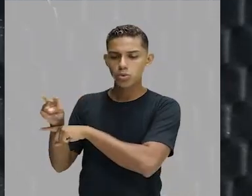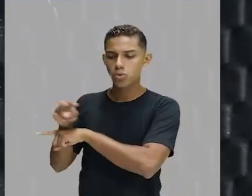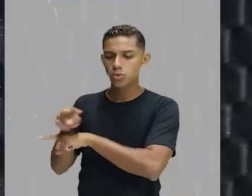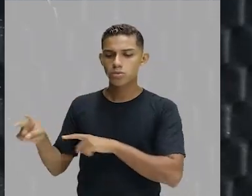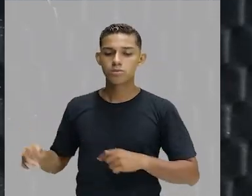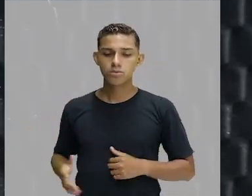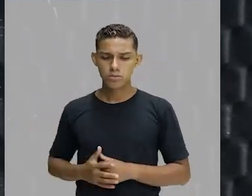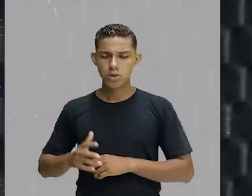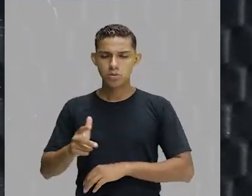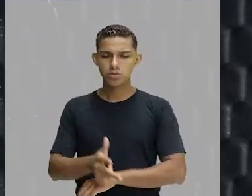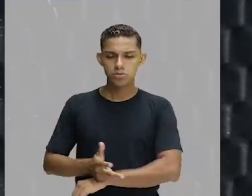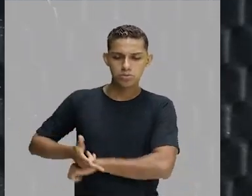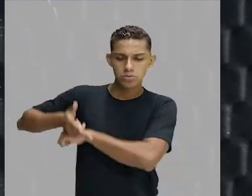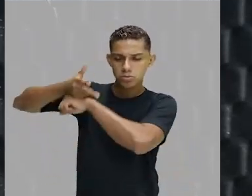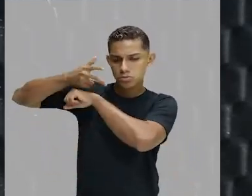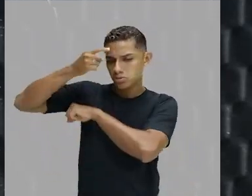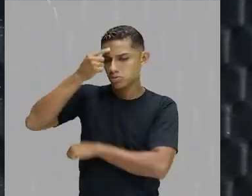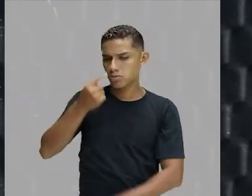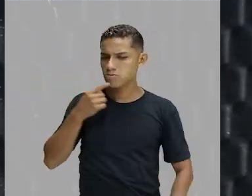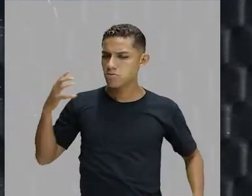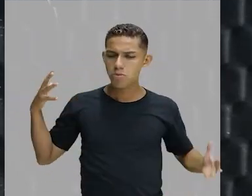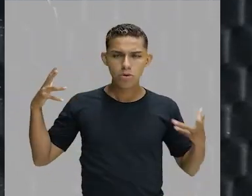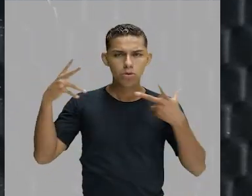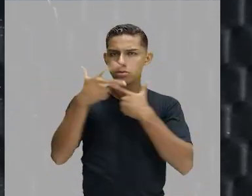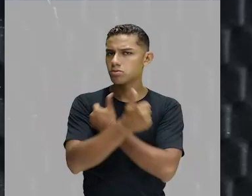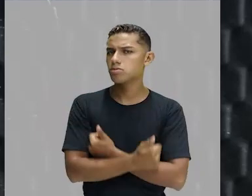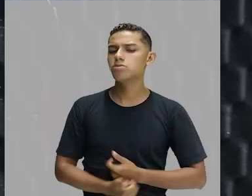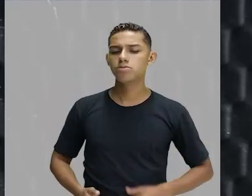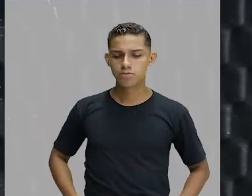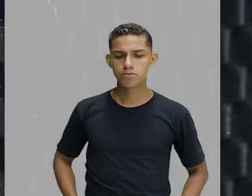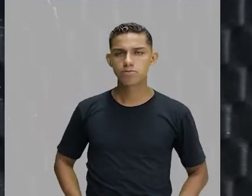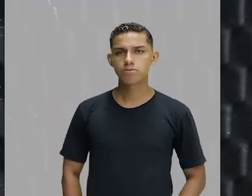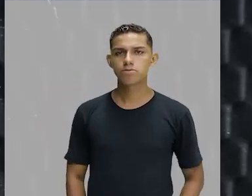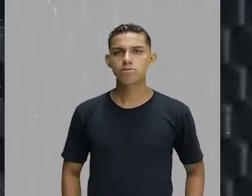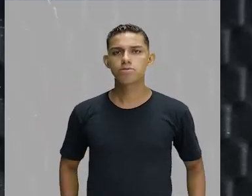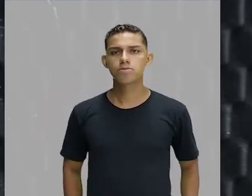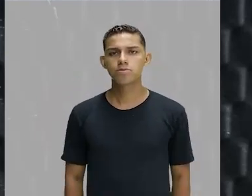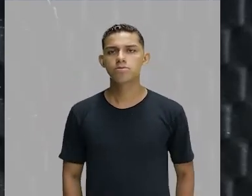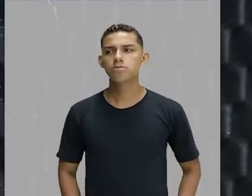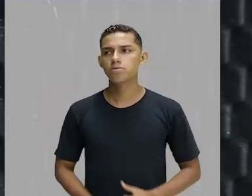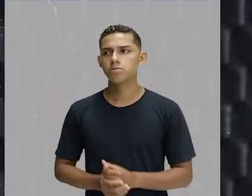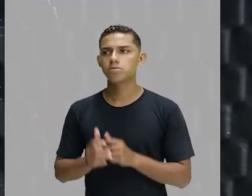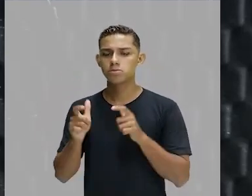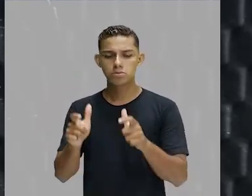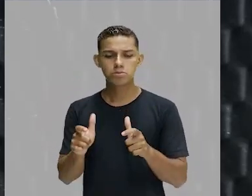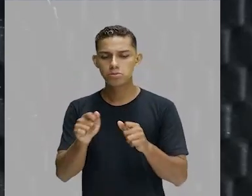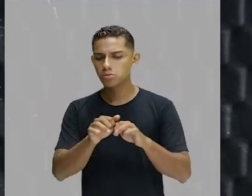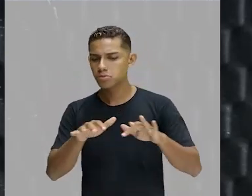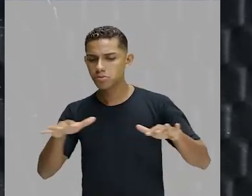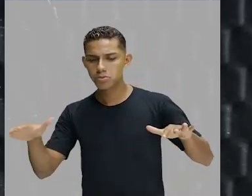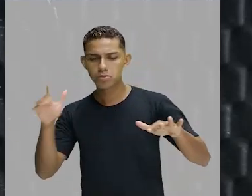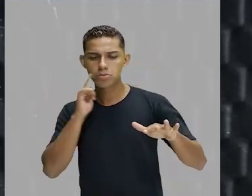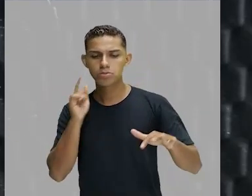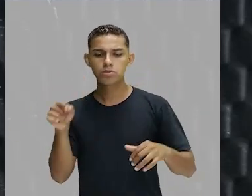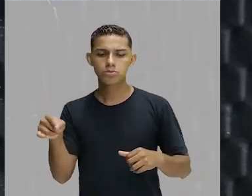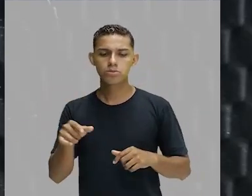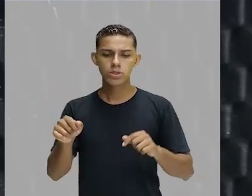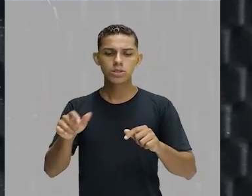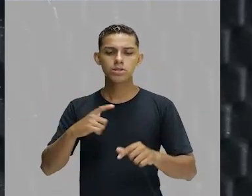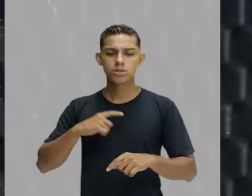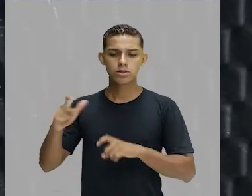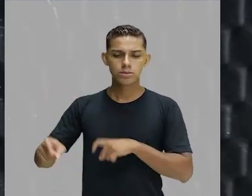vocês terem uma noção como é bonito o campo deles, tá? São vinícolas, né? Tem